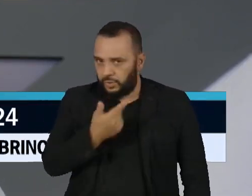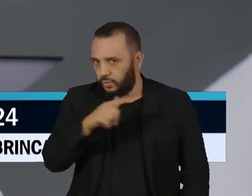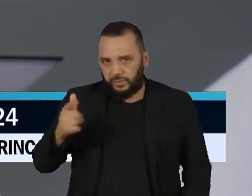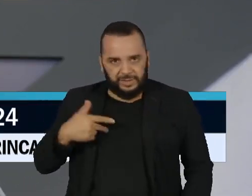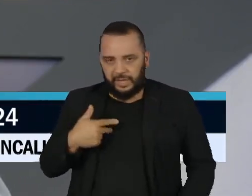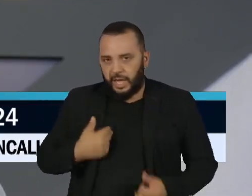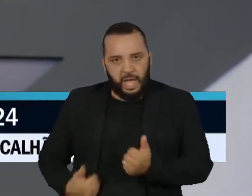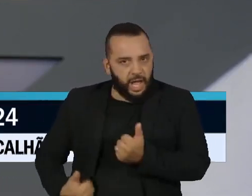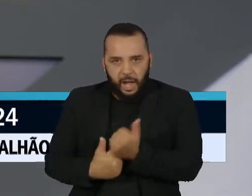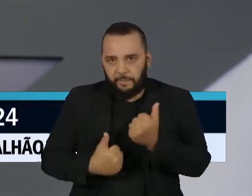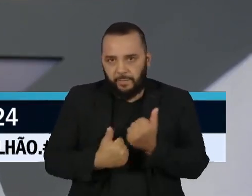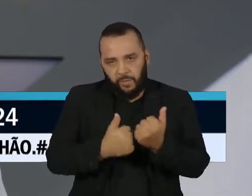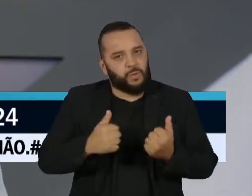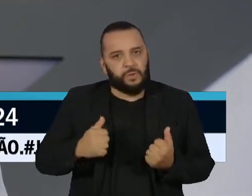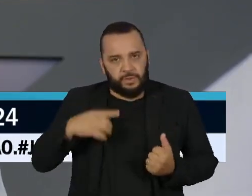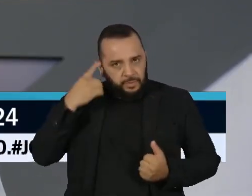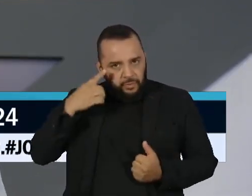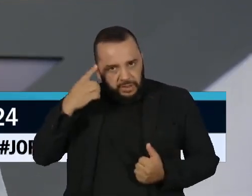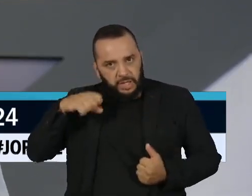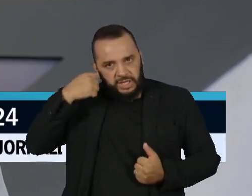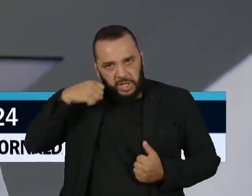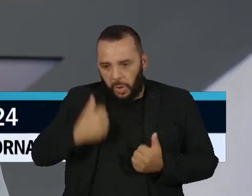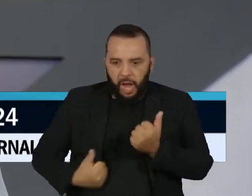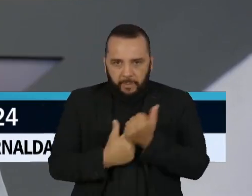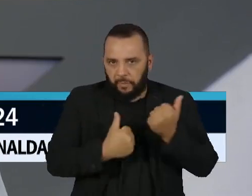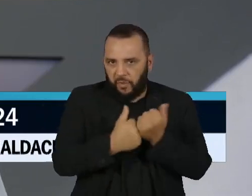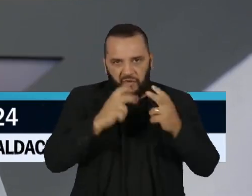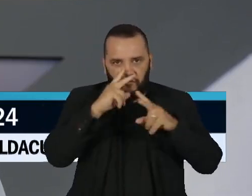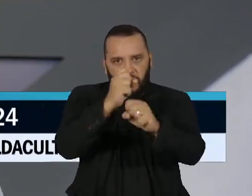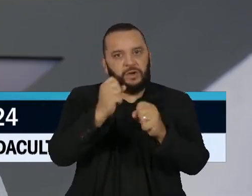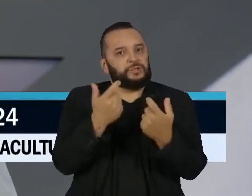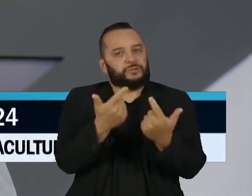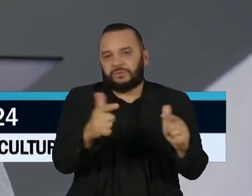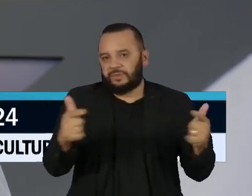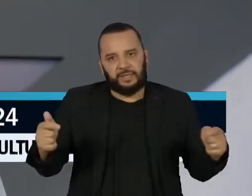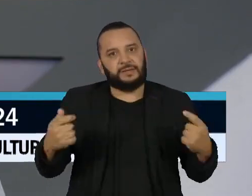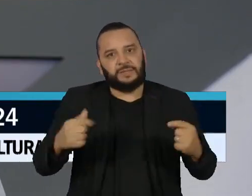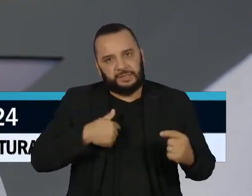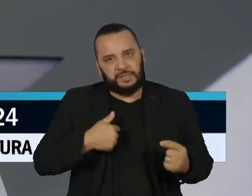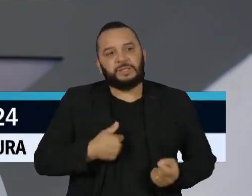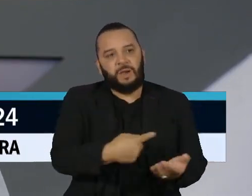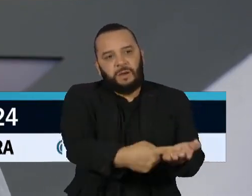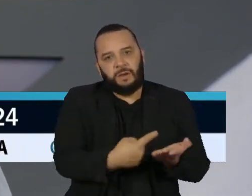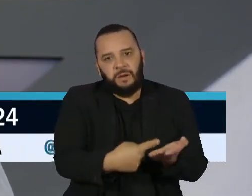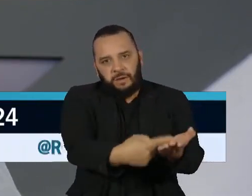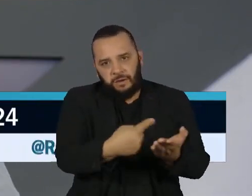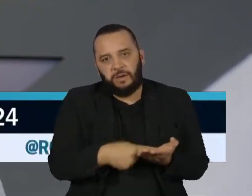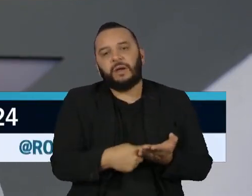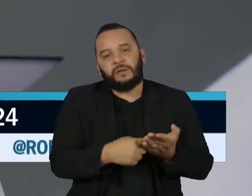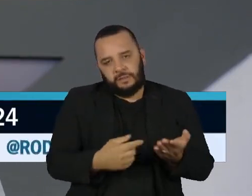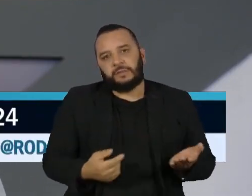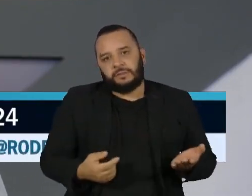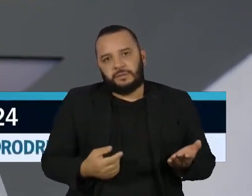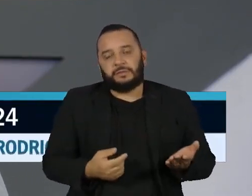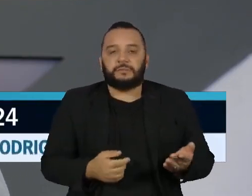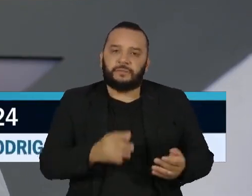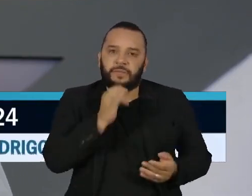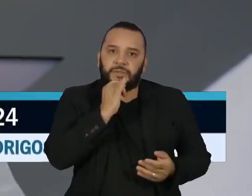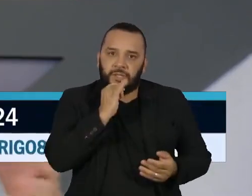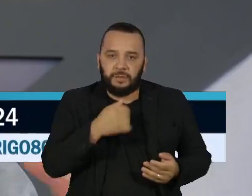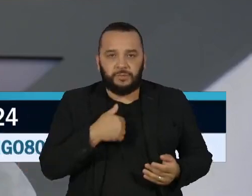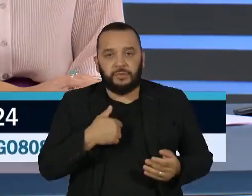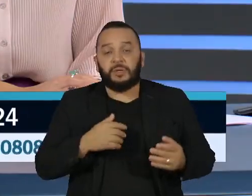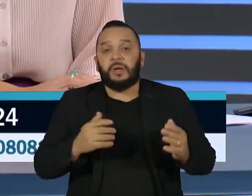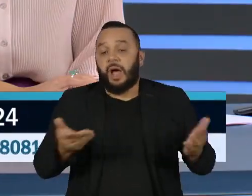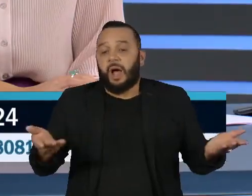forte, e mesmo que tenha uma base maior, a cada negociação é uma discussão. Você pode dizer, não, agora eu construí, coloquei o